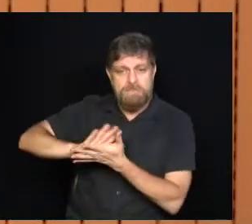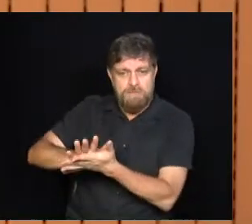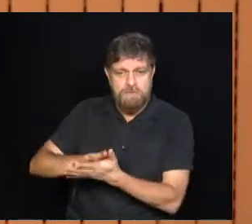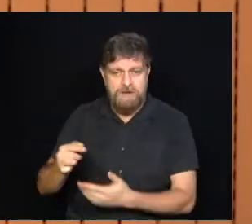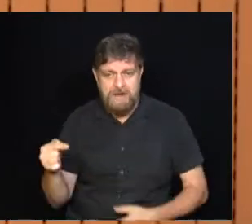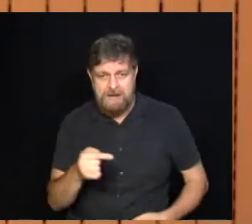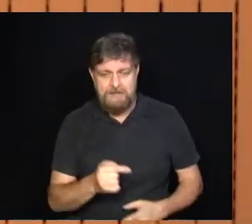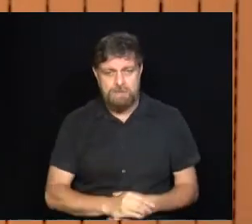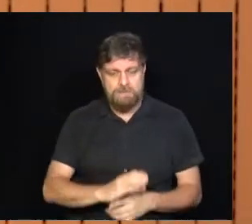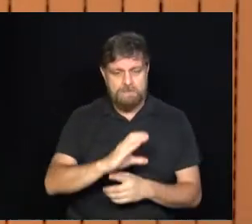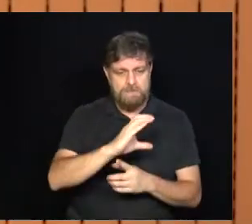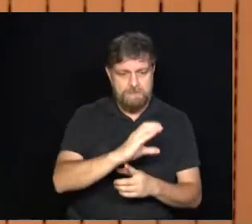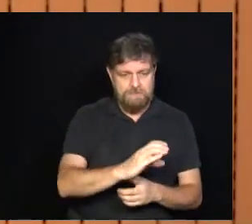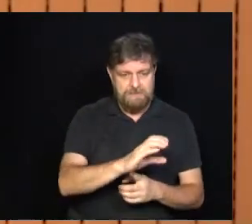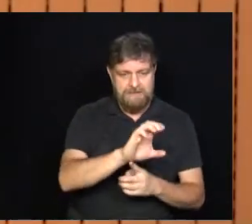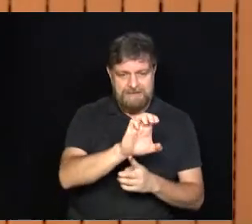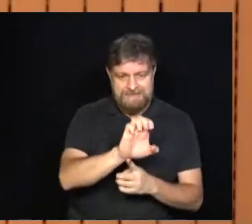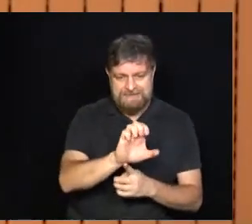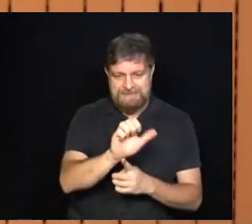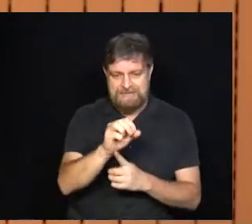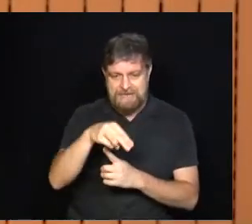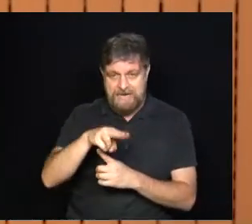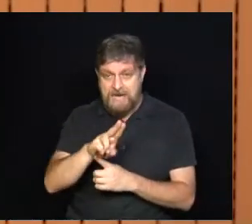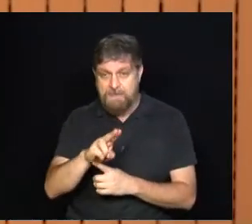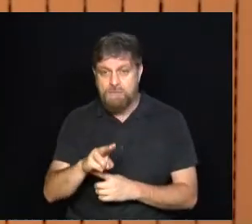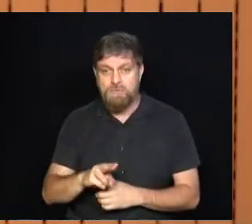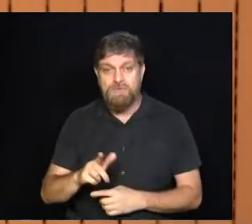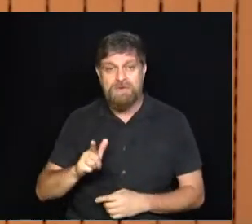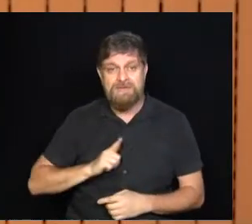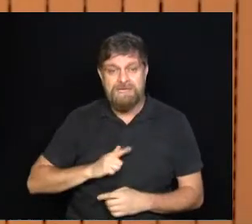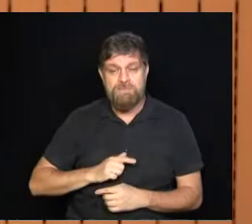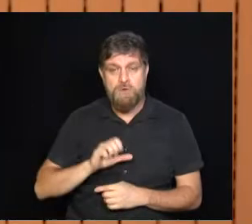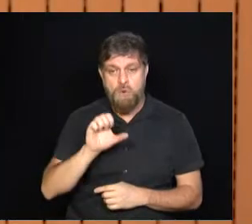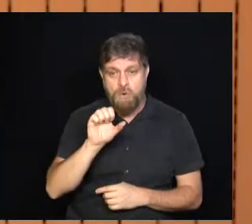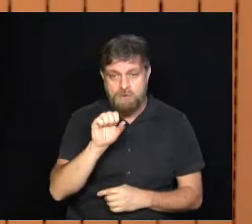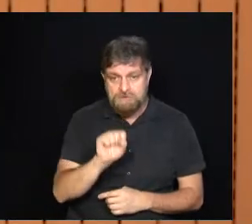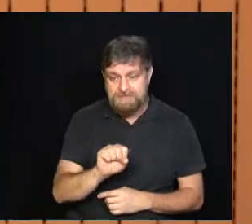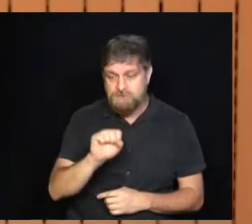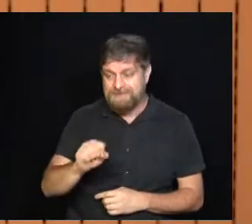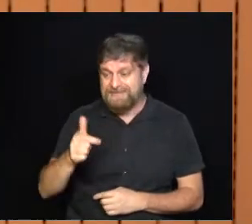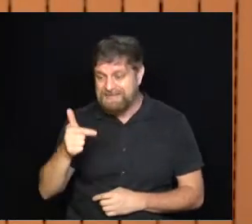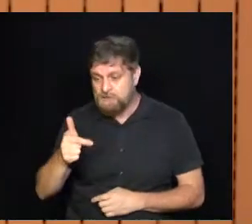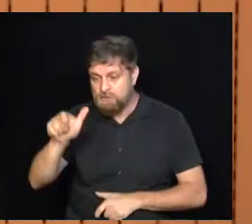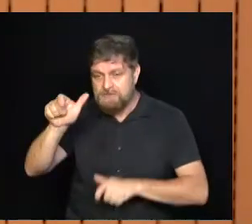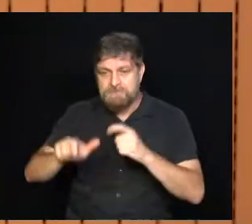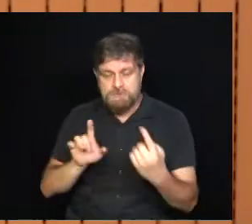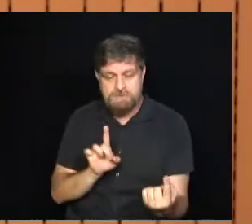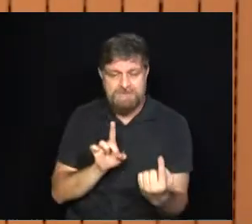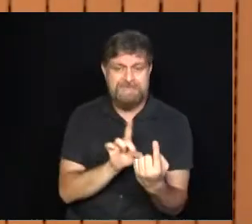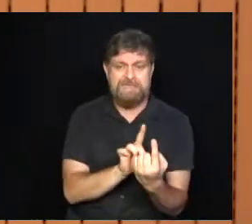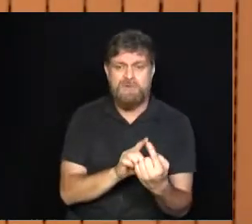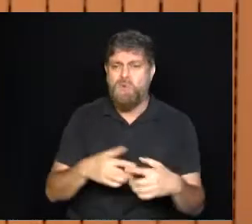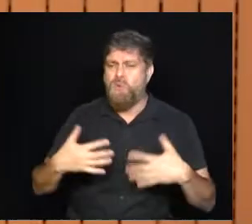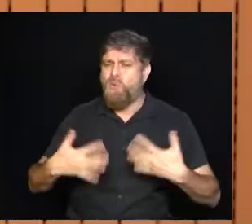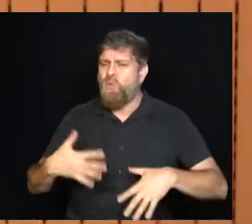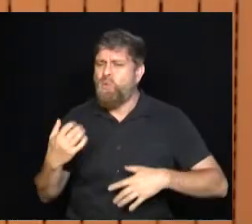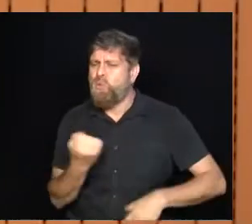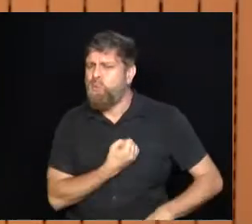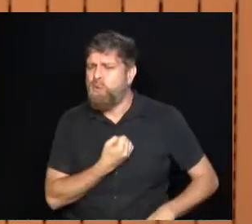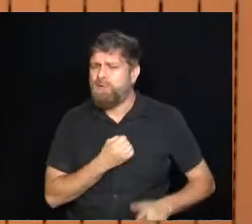esse ano de 2020, nós tivemos 882 atendimentos. É muita coisa, é muita